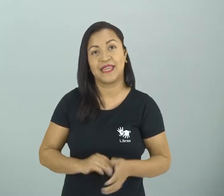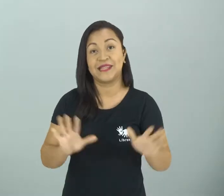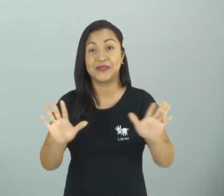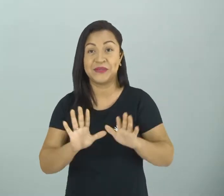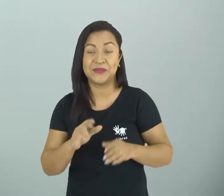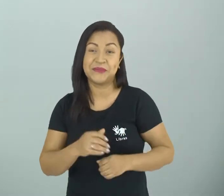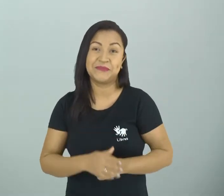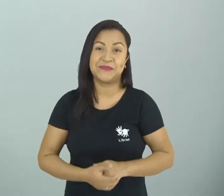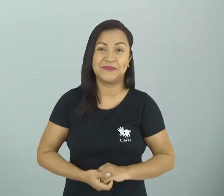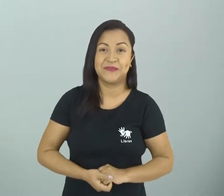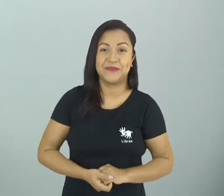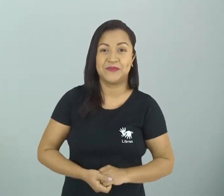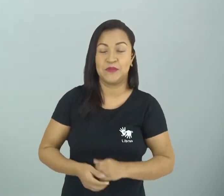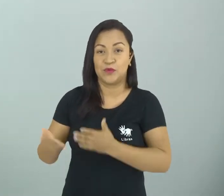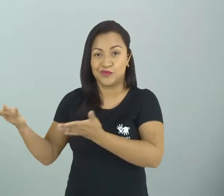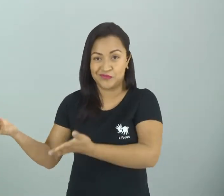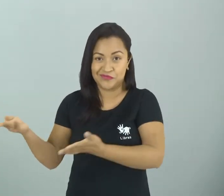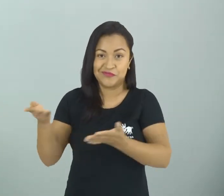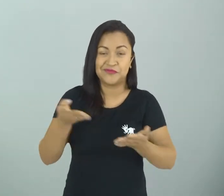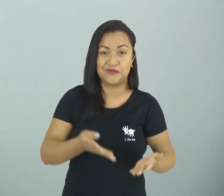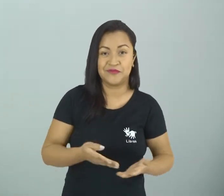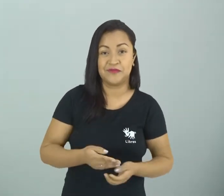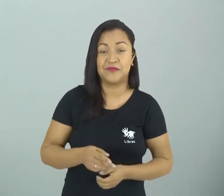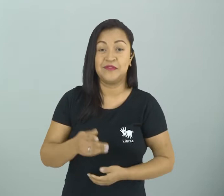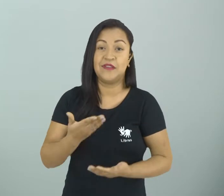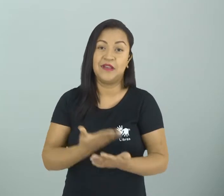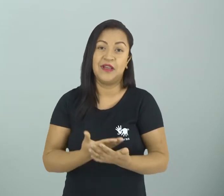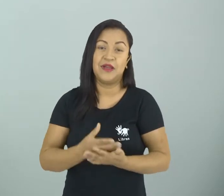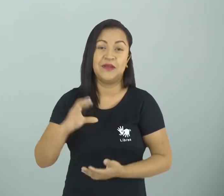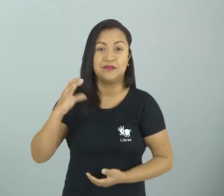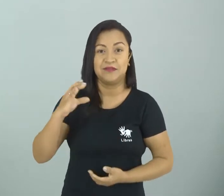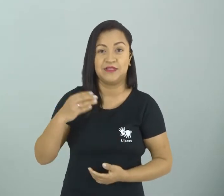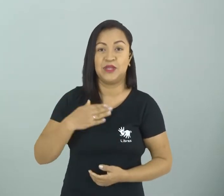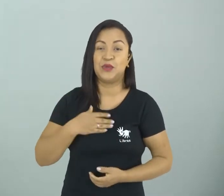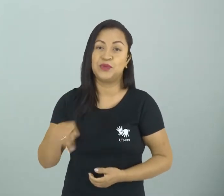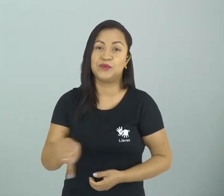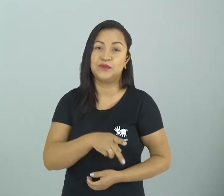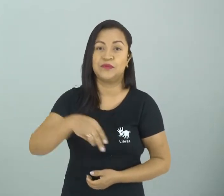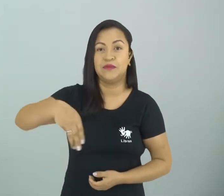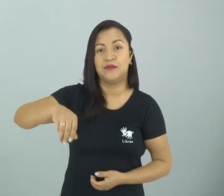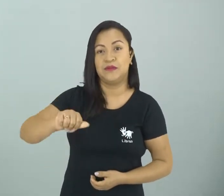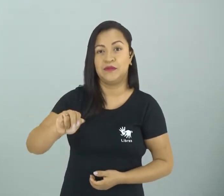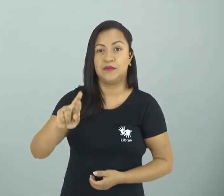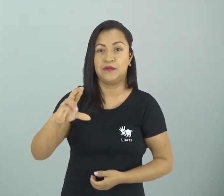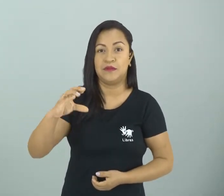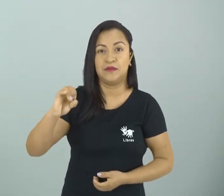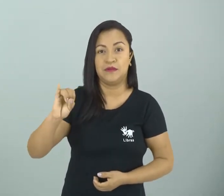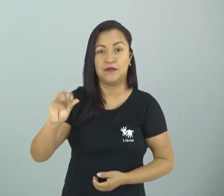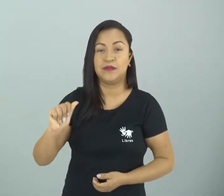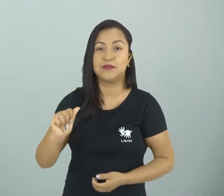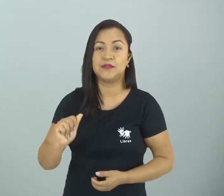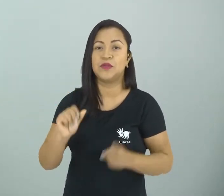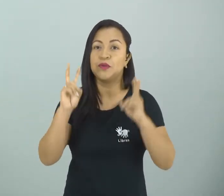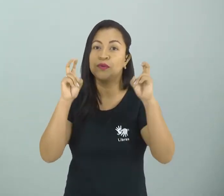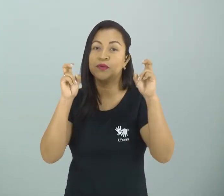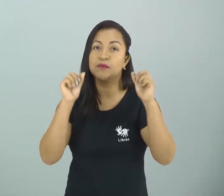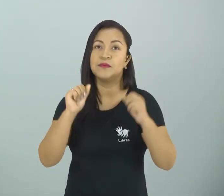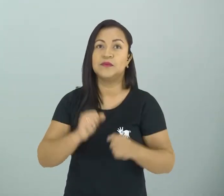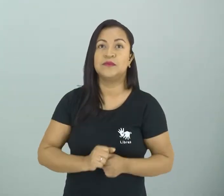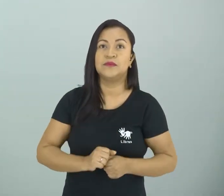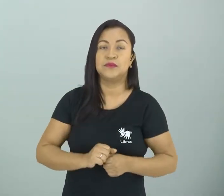Oi, pessoal! Sejam bem-vindos à aula de ciências. Eu sou a professora Márcia e o tema da aula de hoje é Sistema